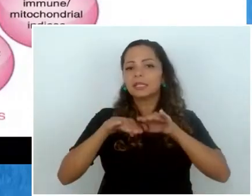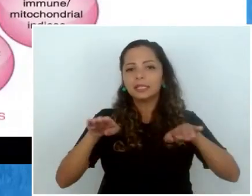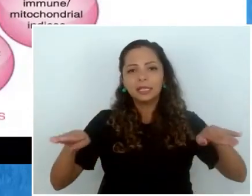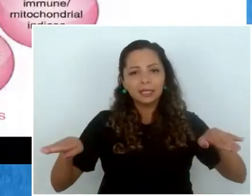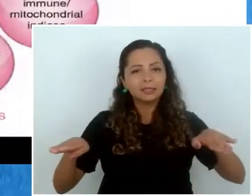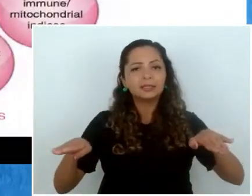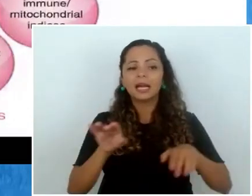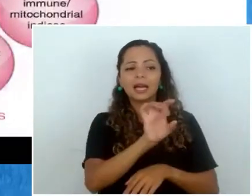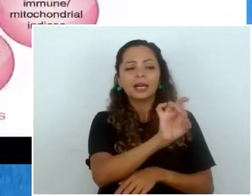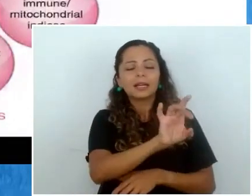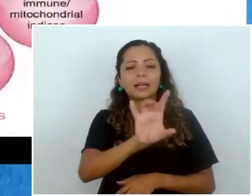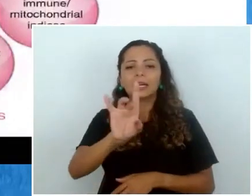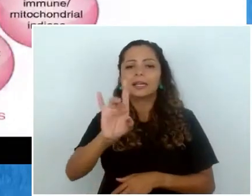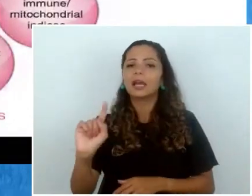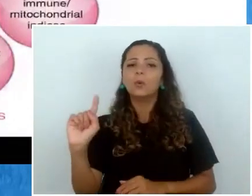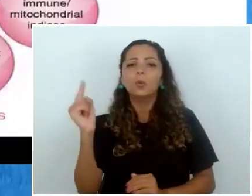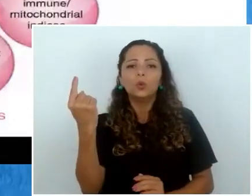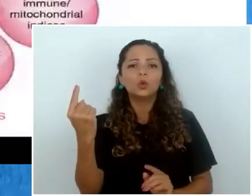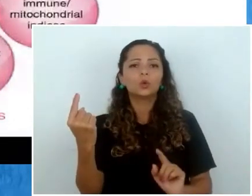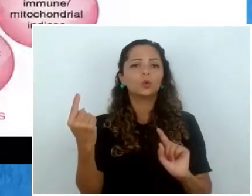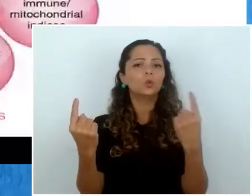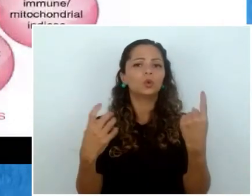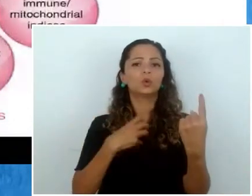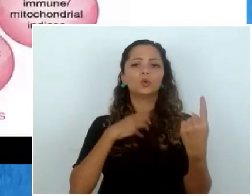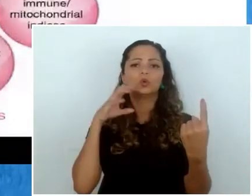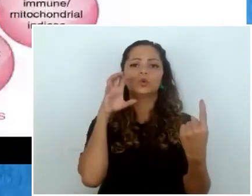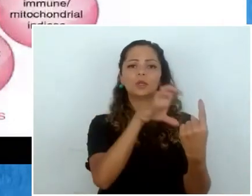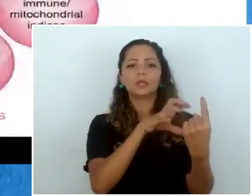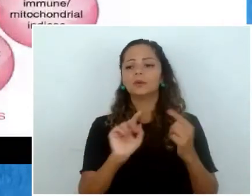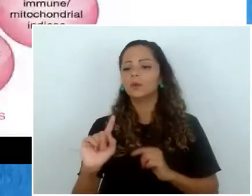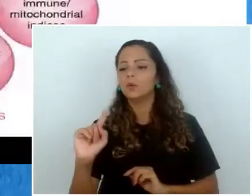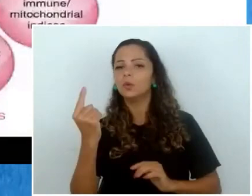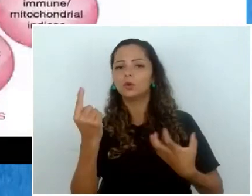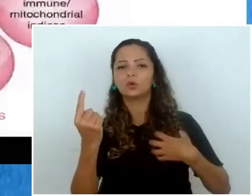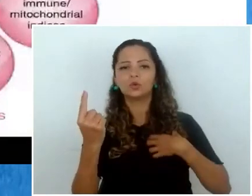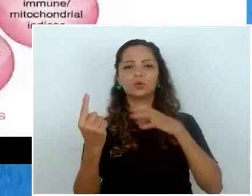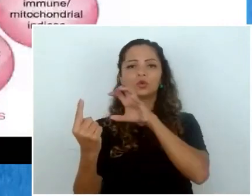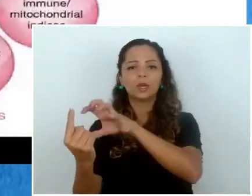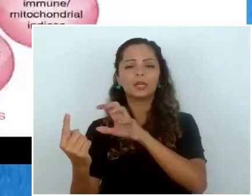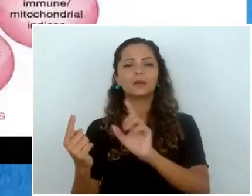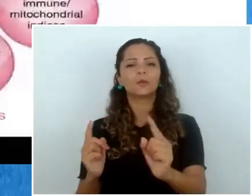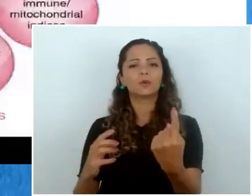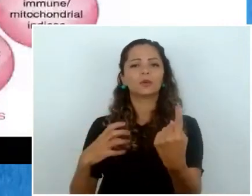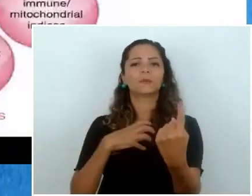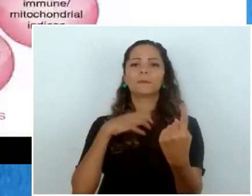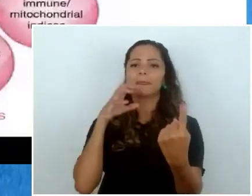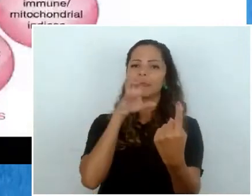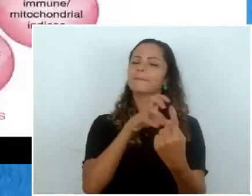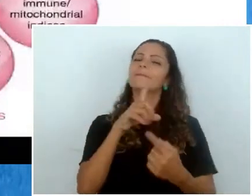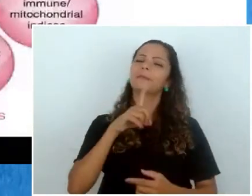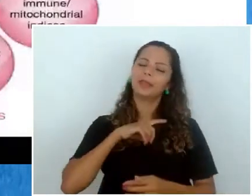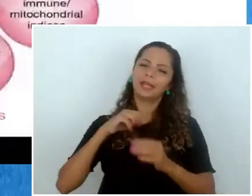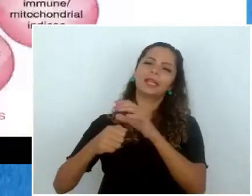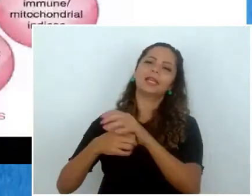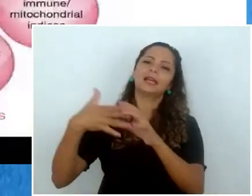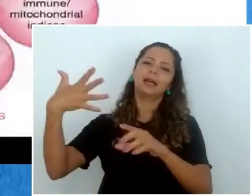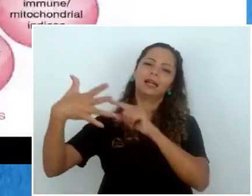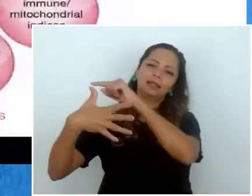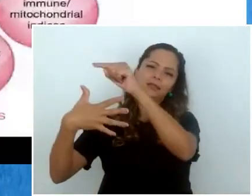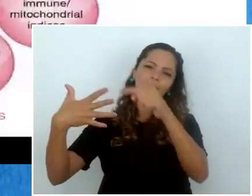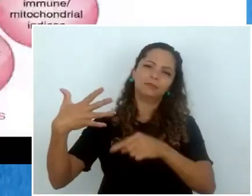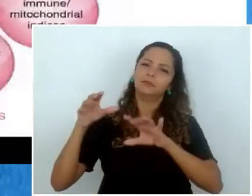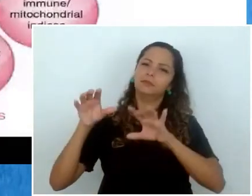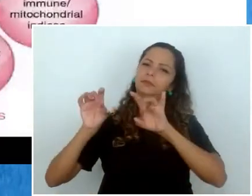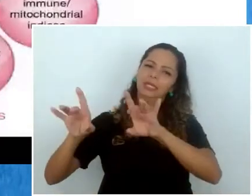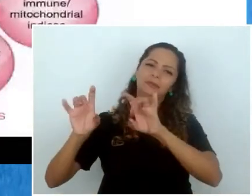Né. Ele, ela, tem características muito especiais, muito individuais, claro que sempre dentro